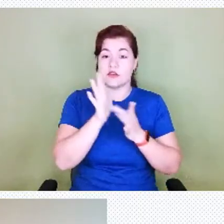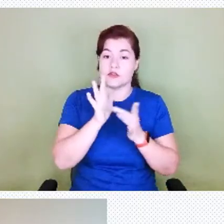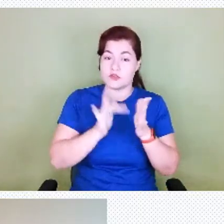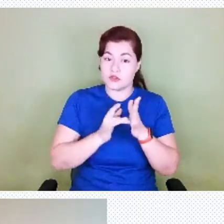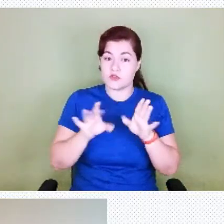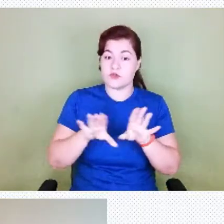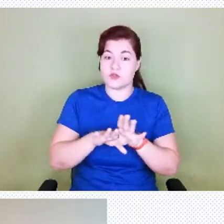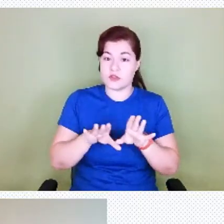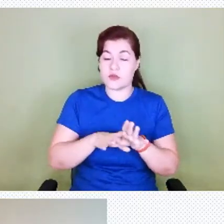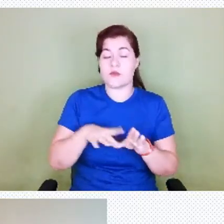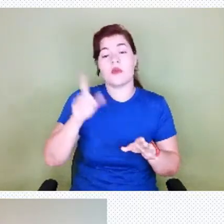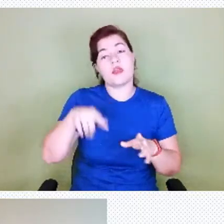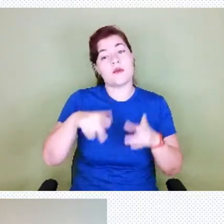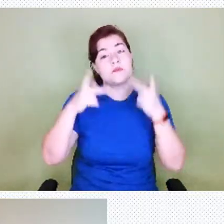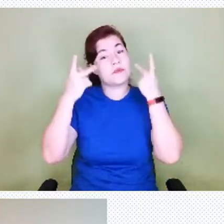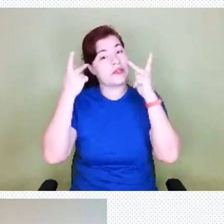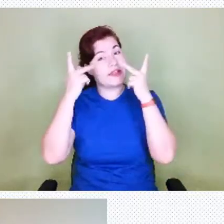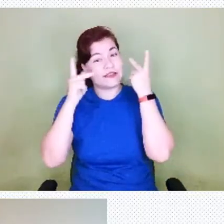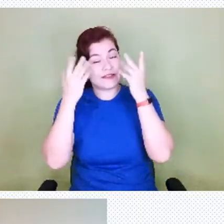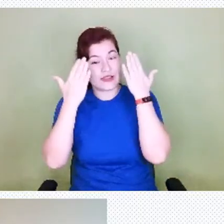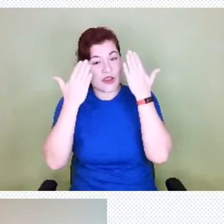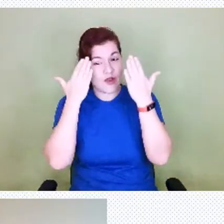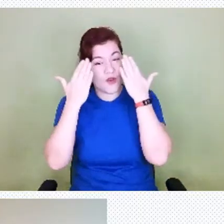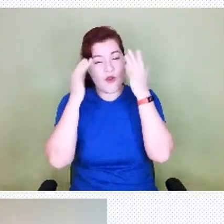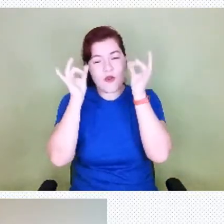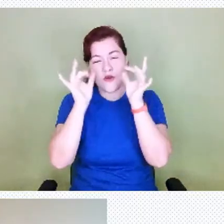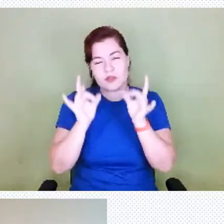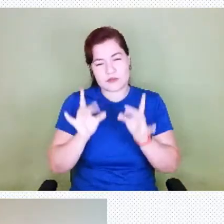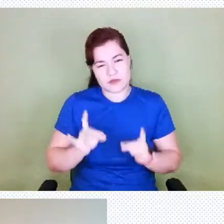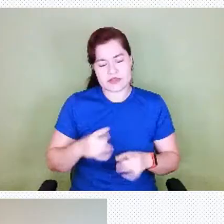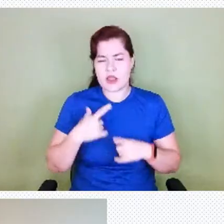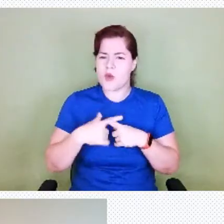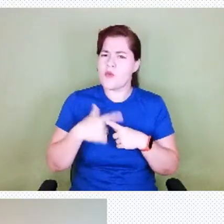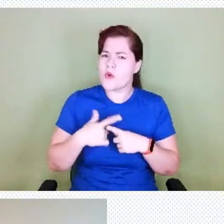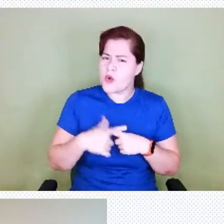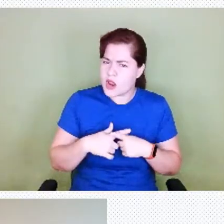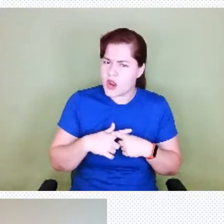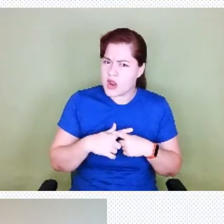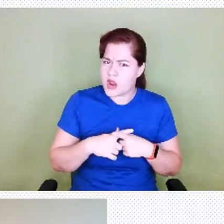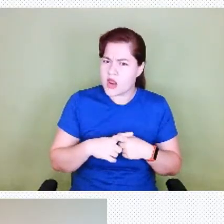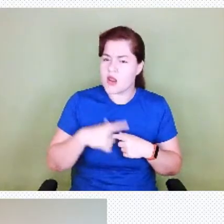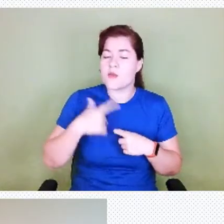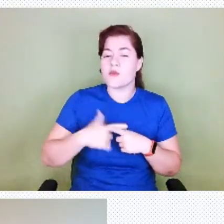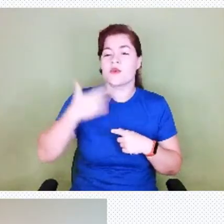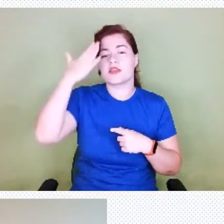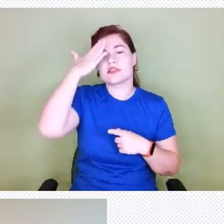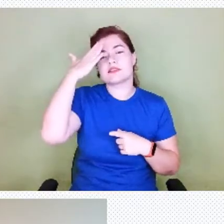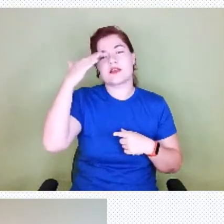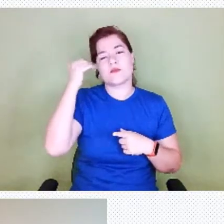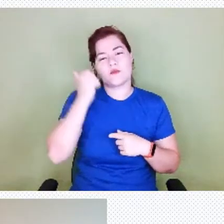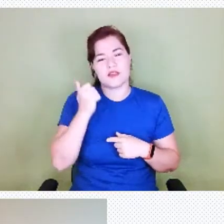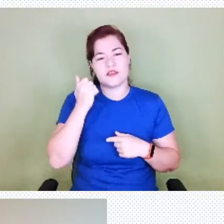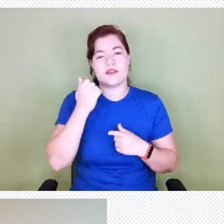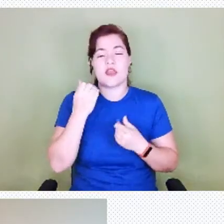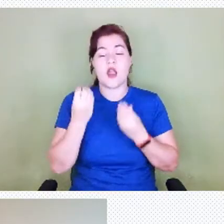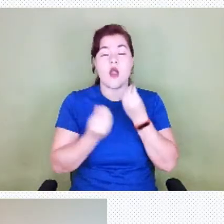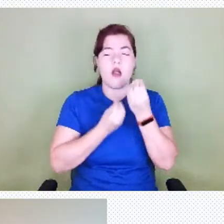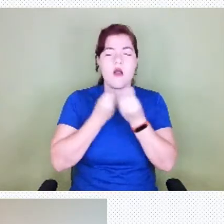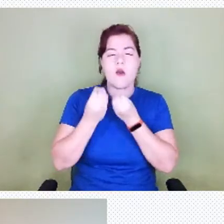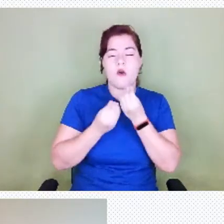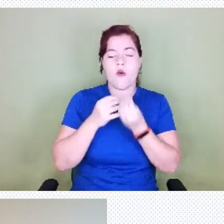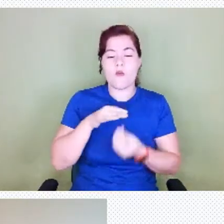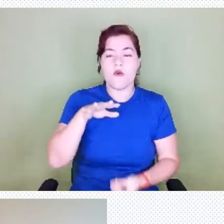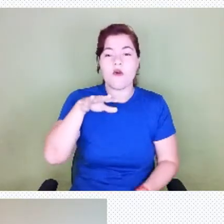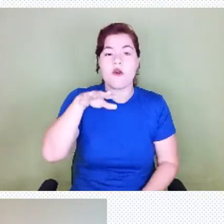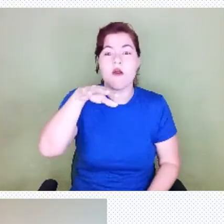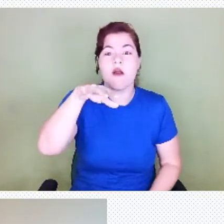um psicólogo especial. Sabe por quê? Porque ele sabia como alcançar